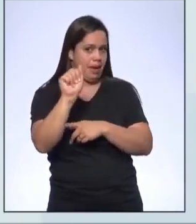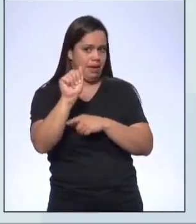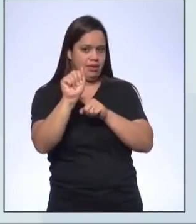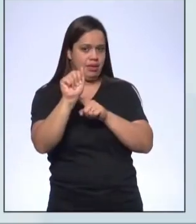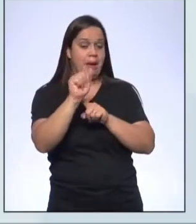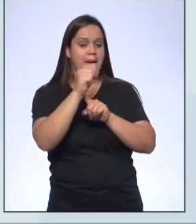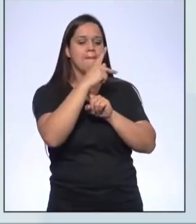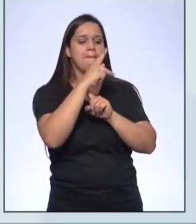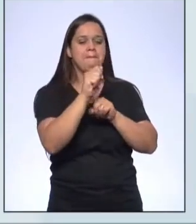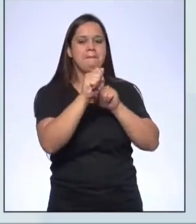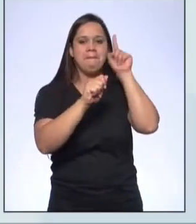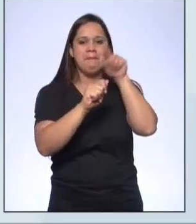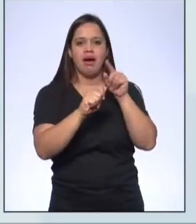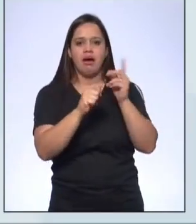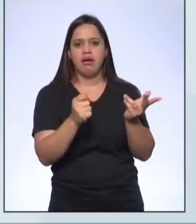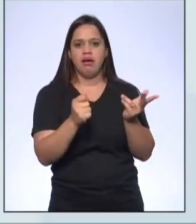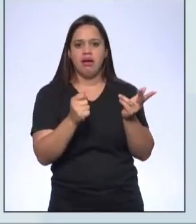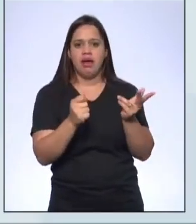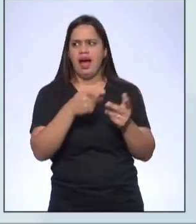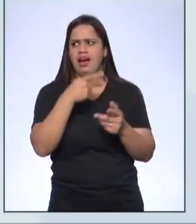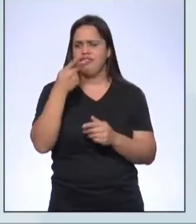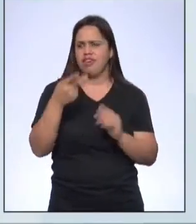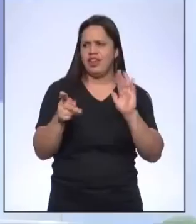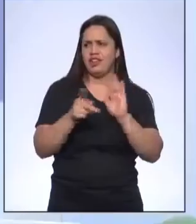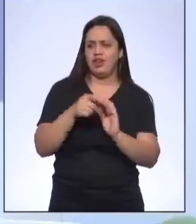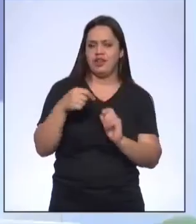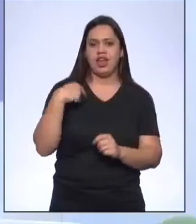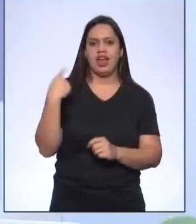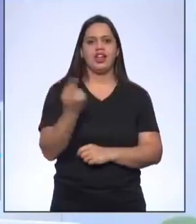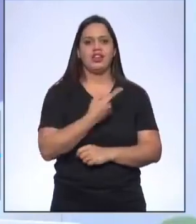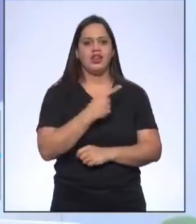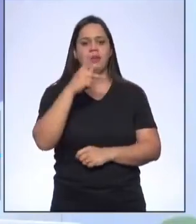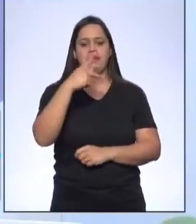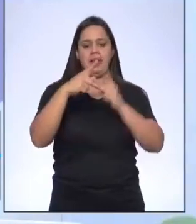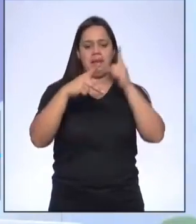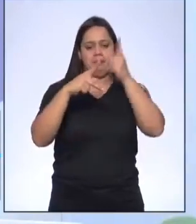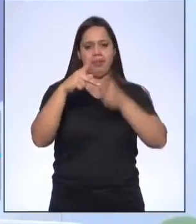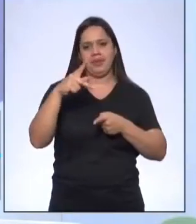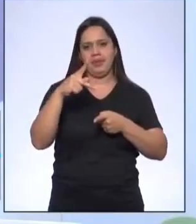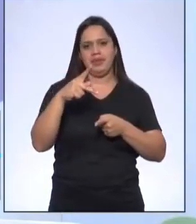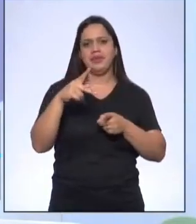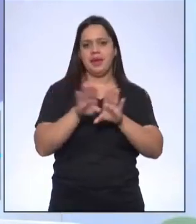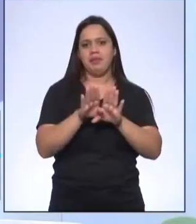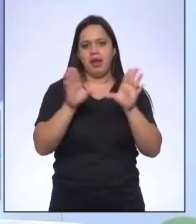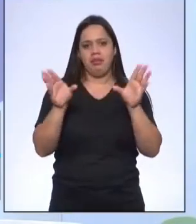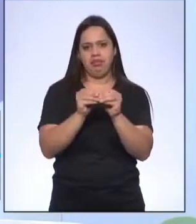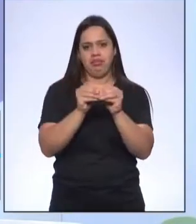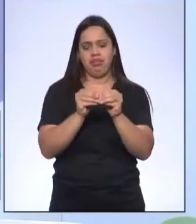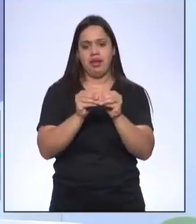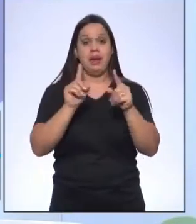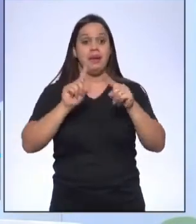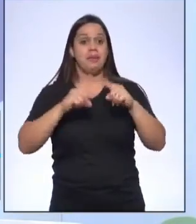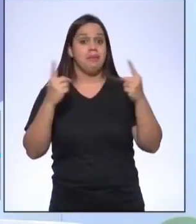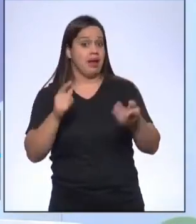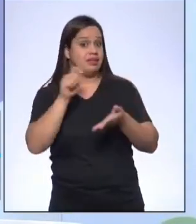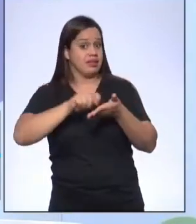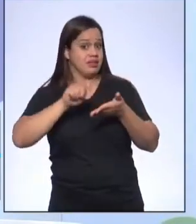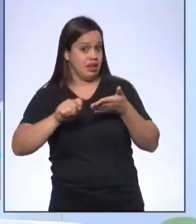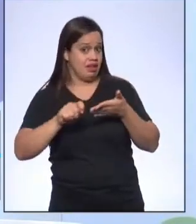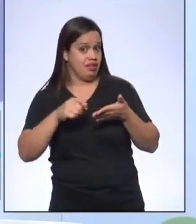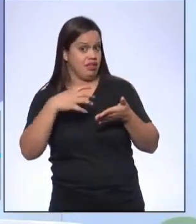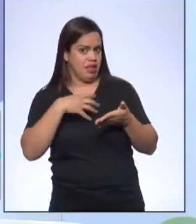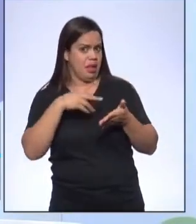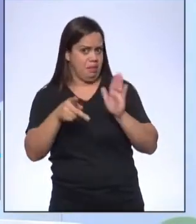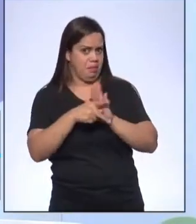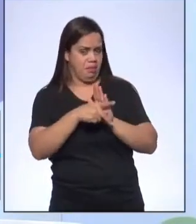tracinho, e eles falam, o que é isso? Eu falo, é a forma abreviada. Até a gente abrevia, né? Ah, sim. Só que assim, escrever desse jeito faz parte do nosso